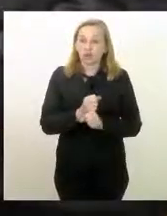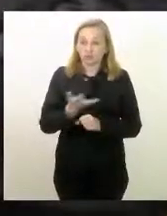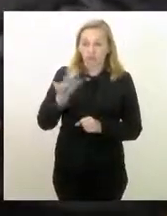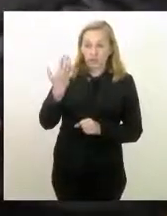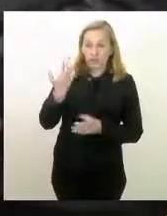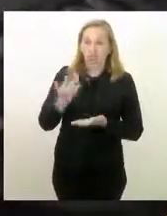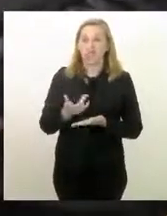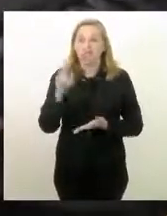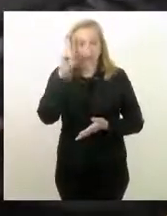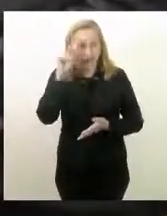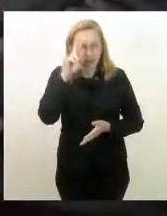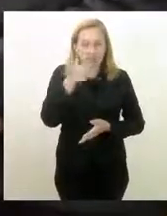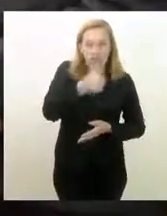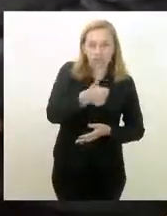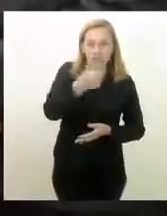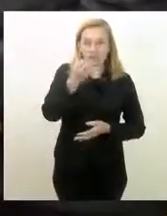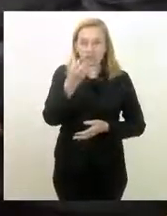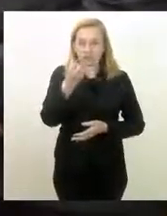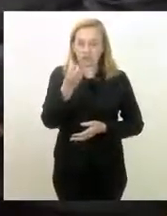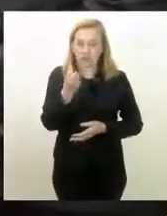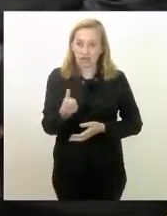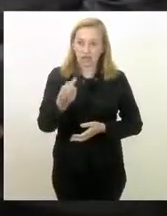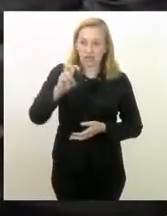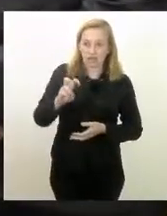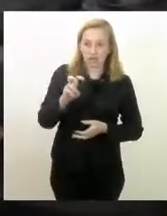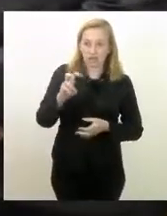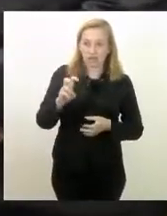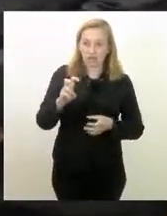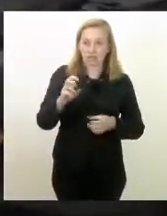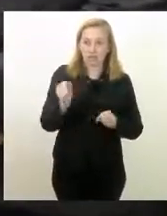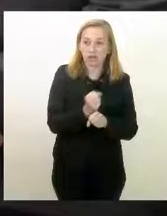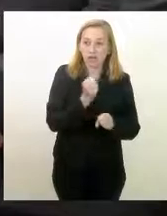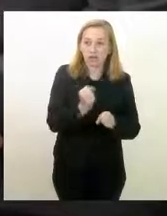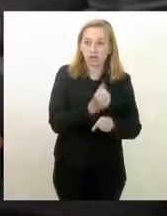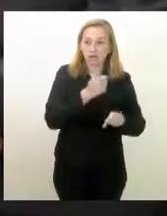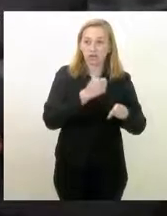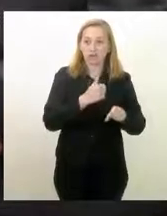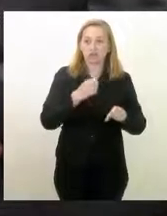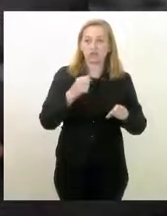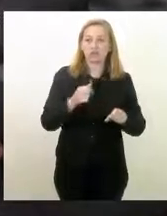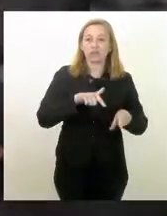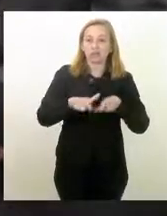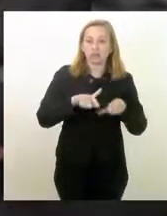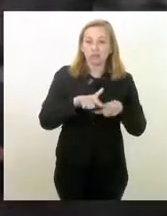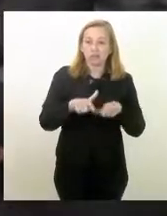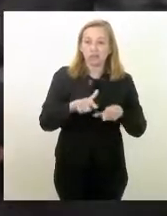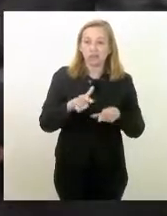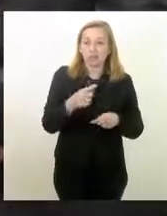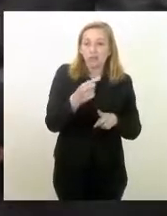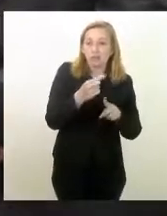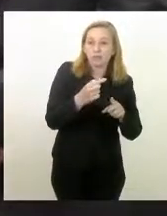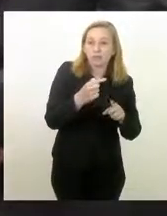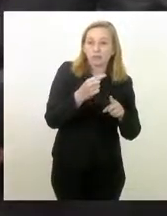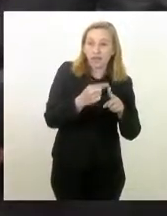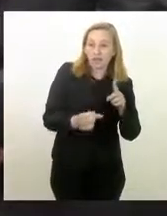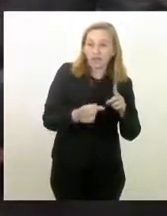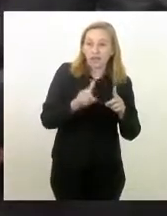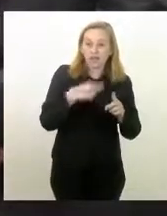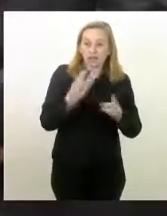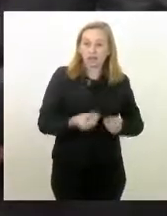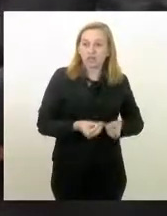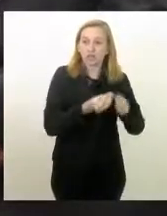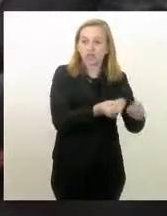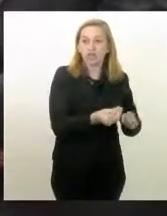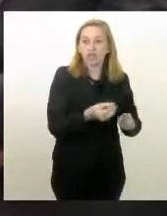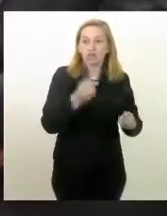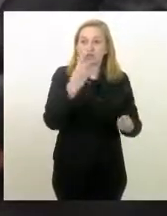os 165 milhões de empregados nesta obra representam menos da metade do que devolvemos somente em um ano de economia do